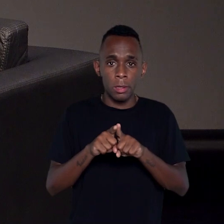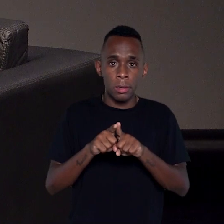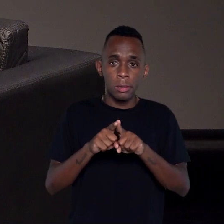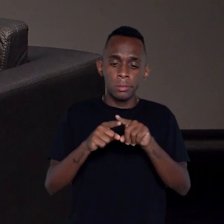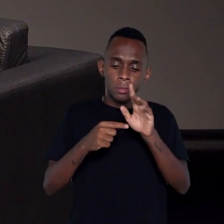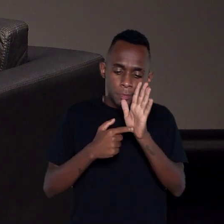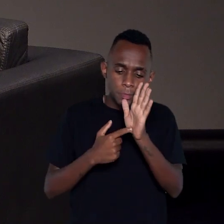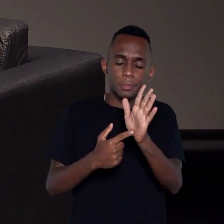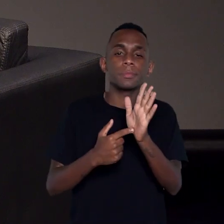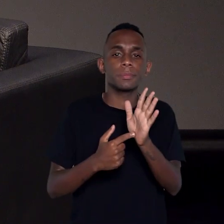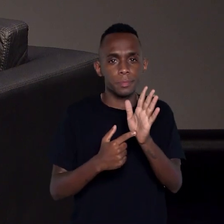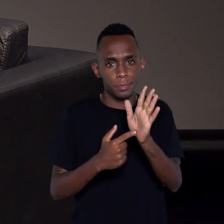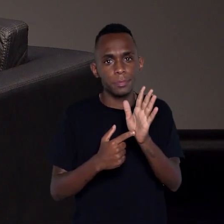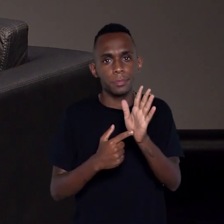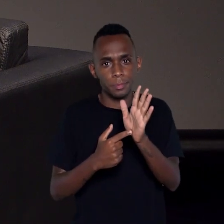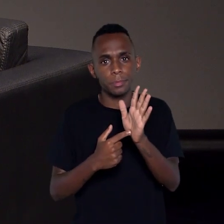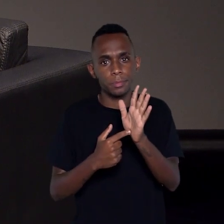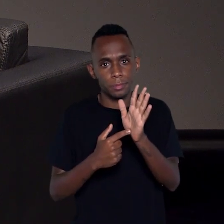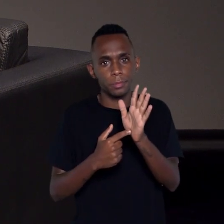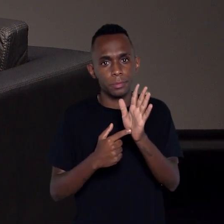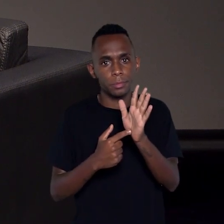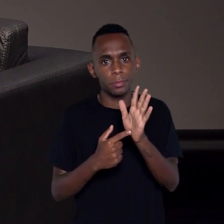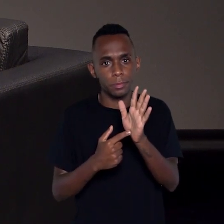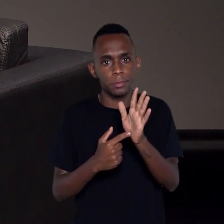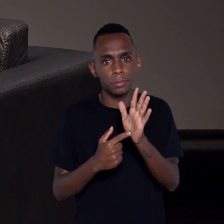costuma dizer que esse